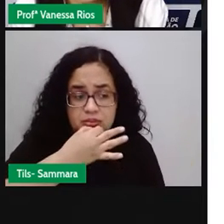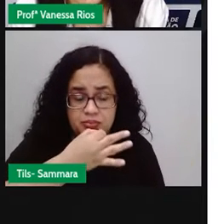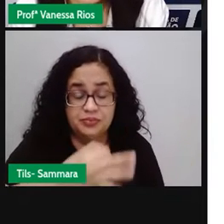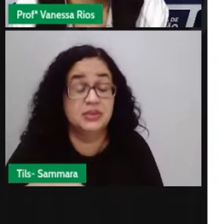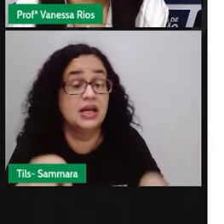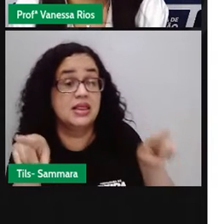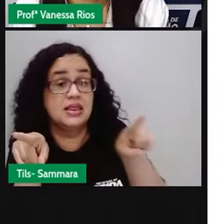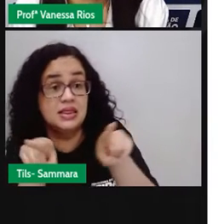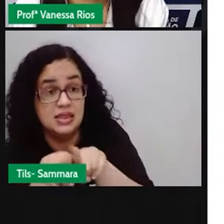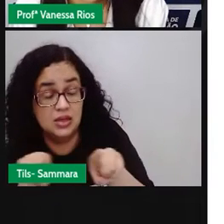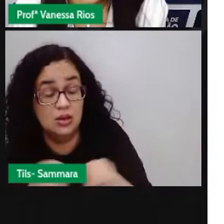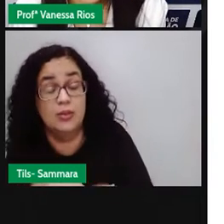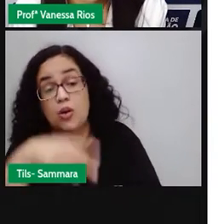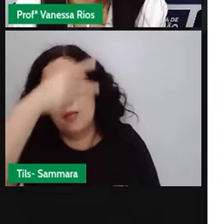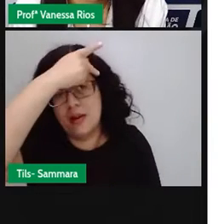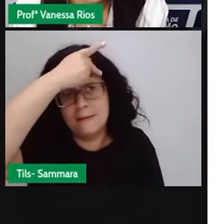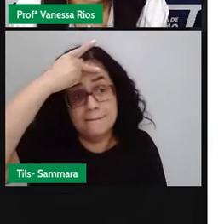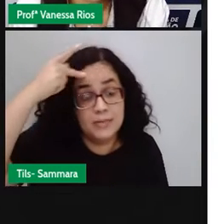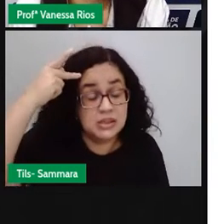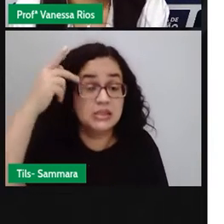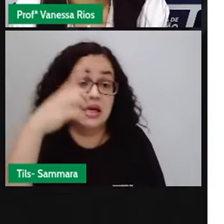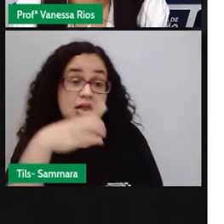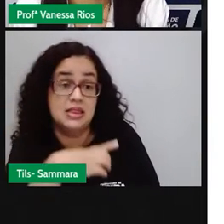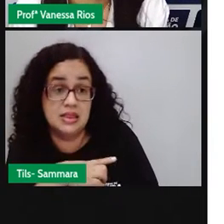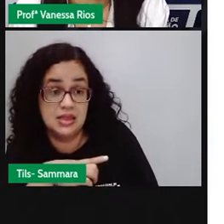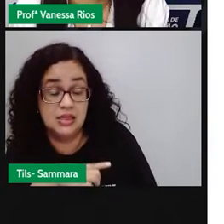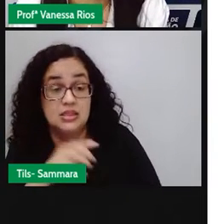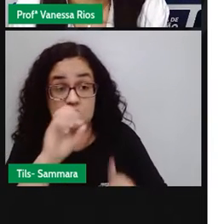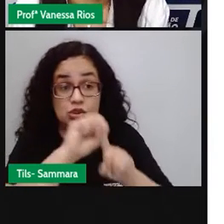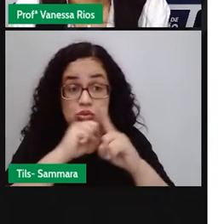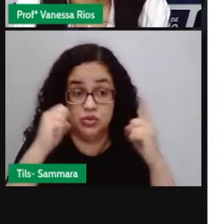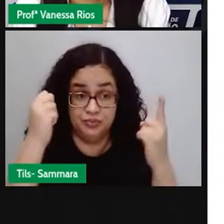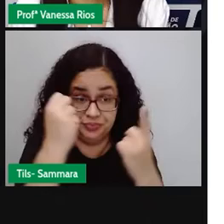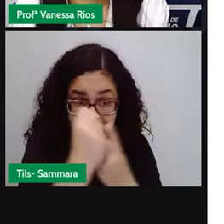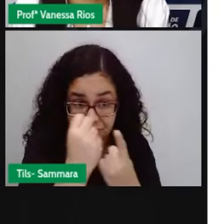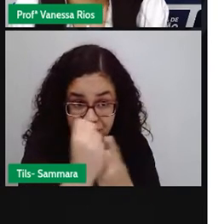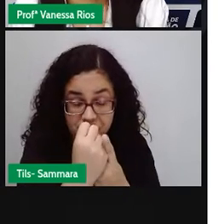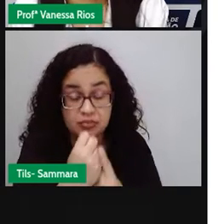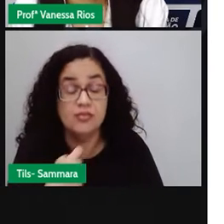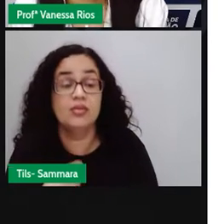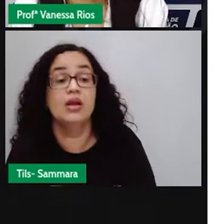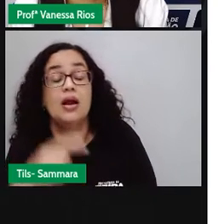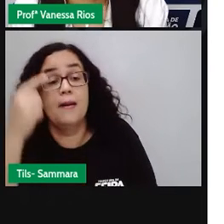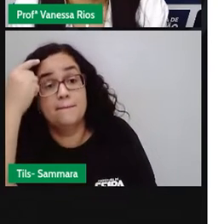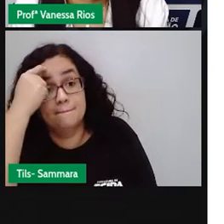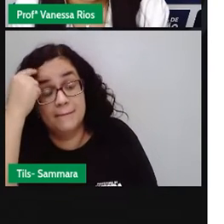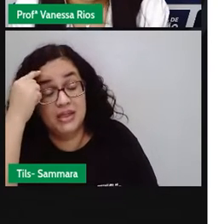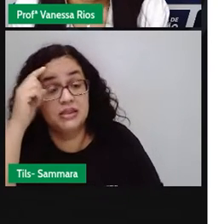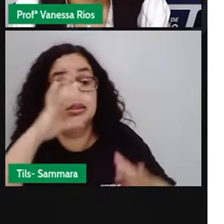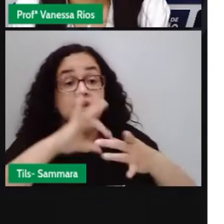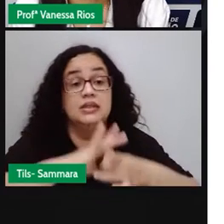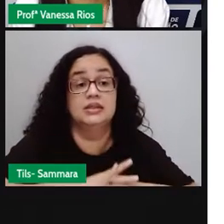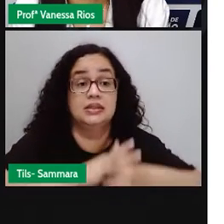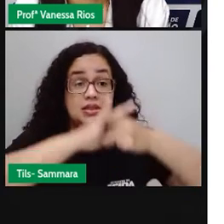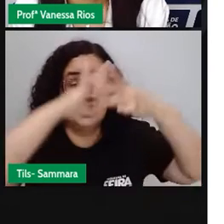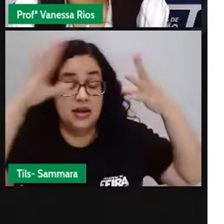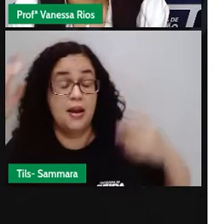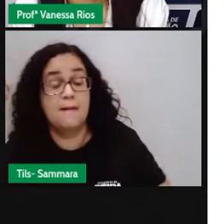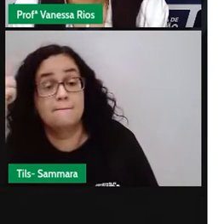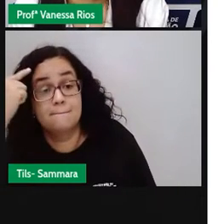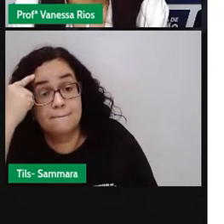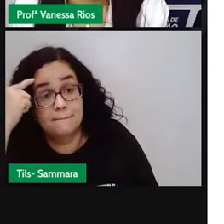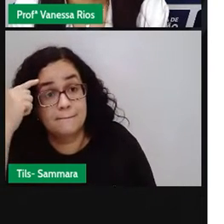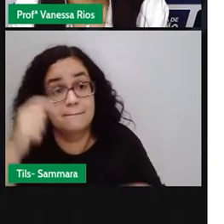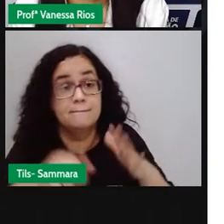assim também como as pessoas que compõem a sociedade. Quando a gente pensa em democracia, a gente pensa